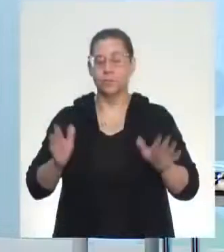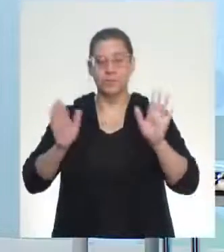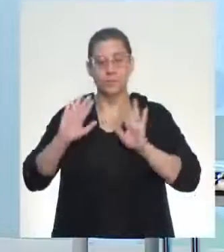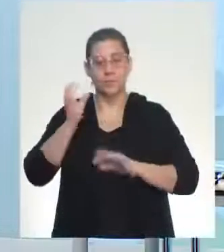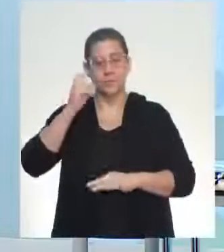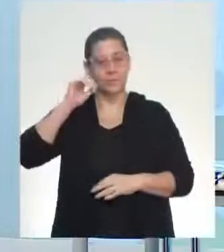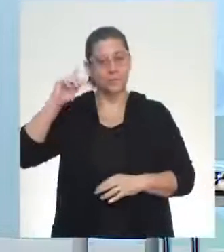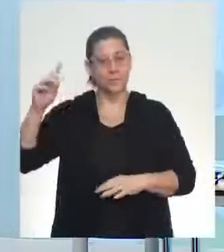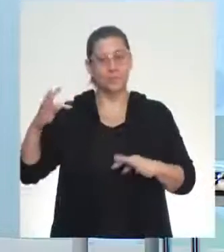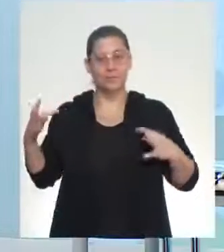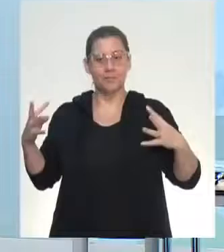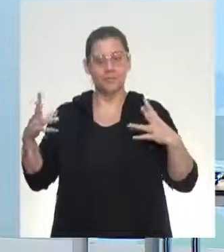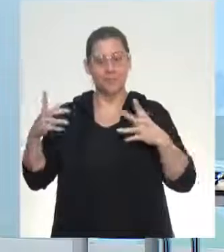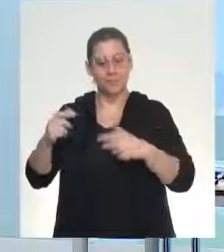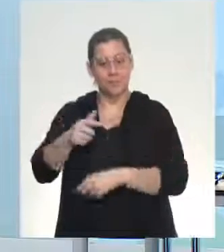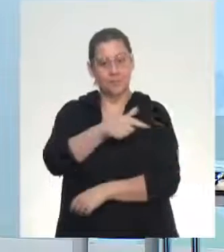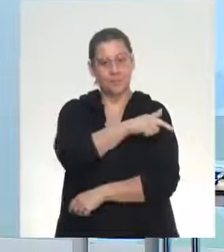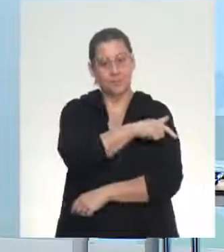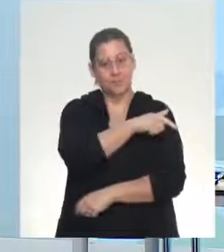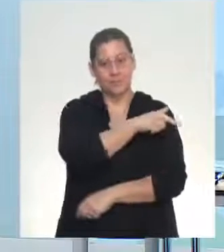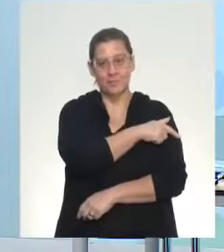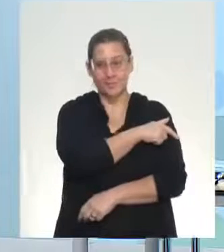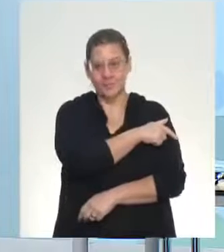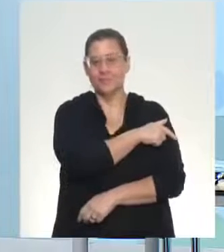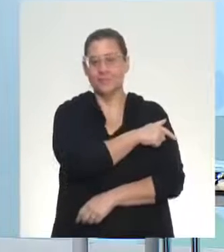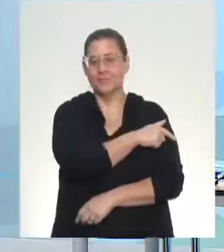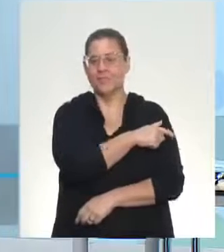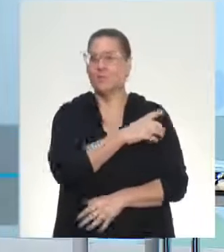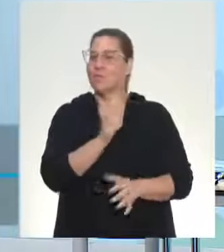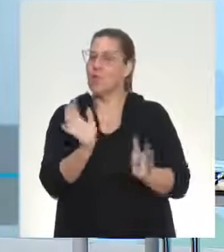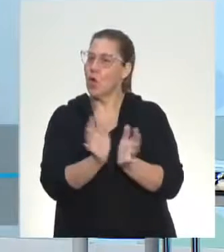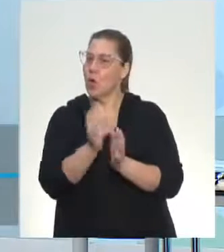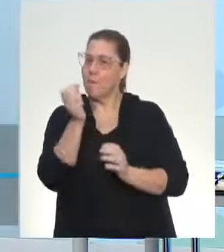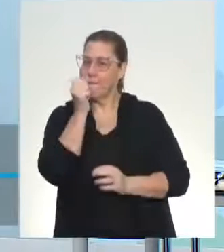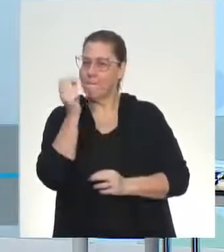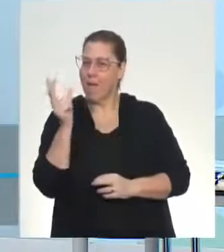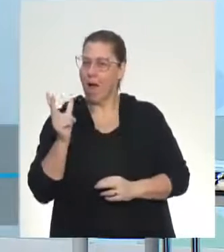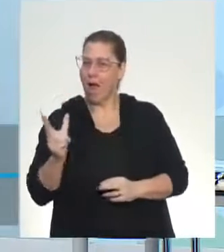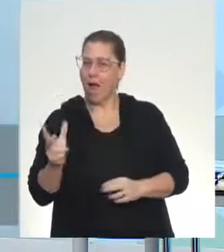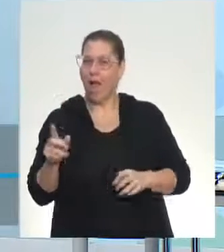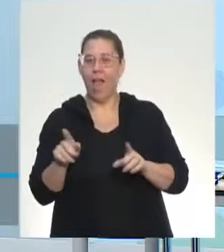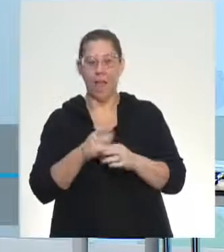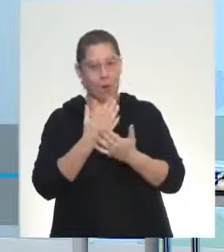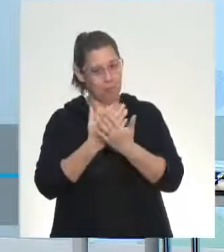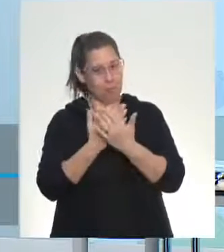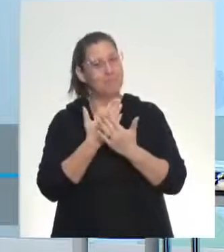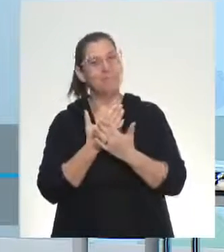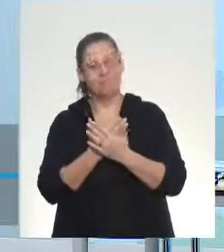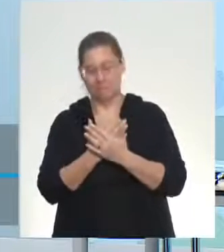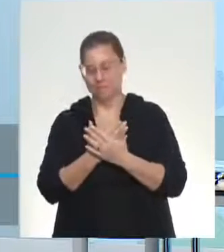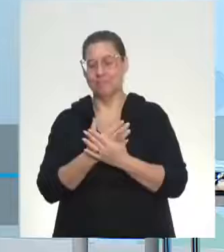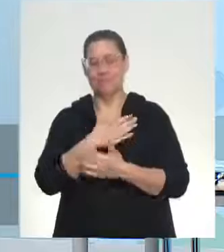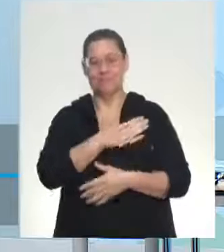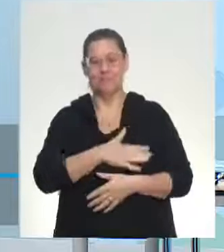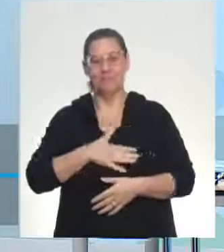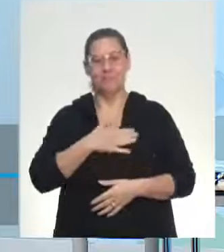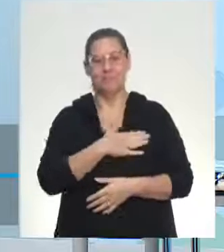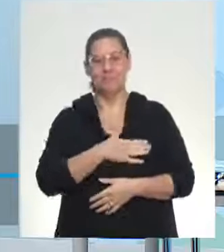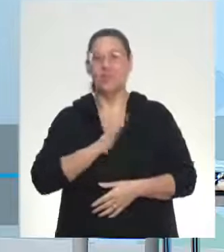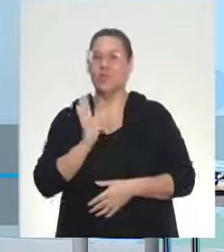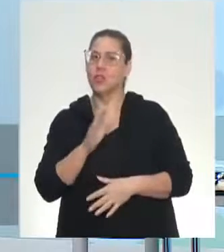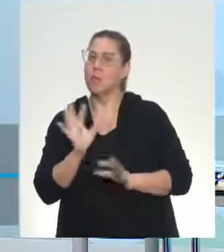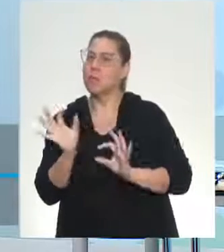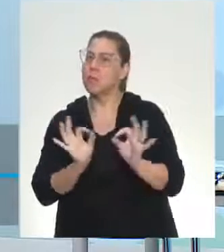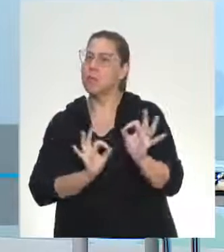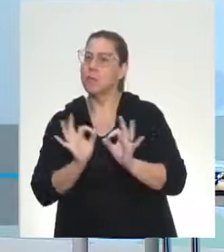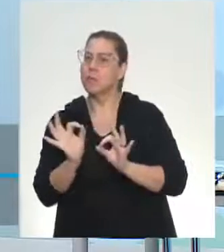Bom dia, galerinha do 7º ano, galerinha esperta e estudiosa. Já